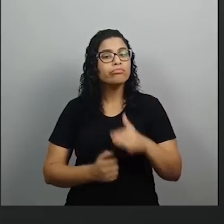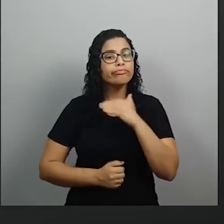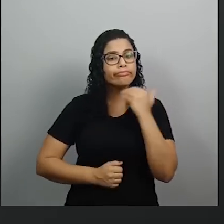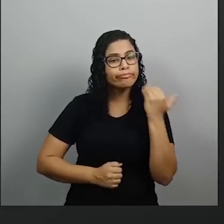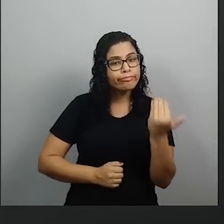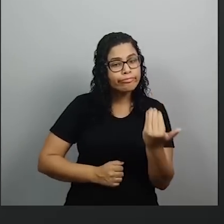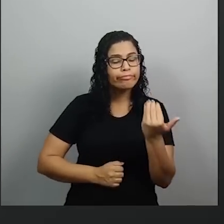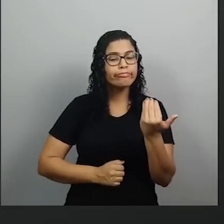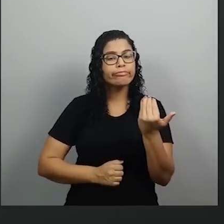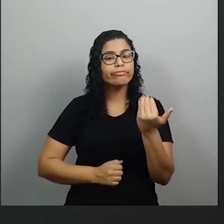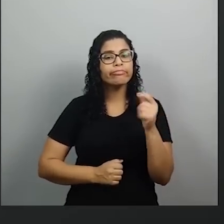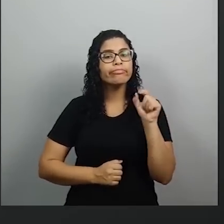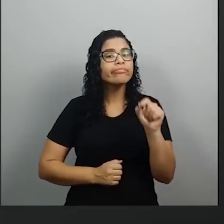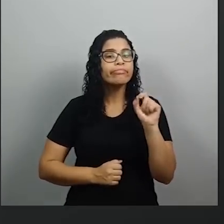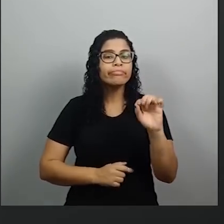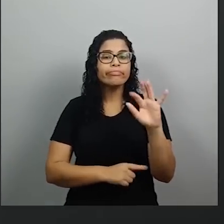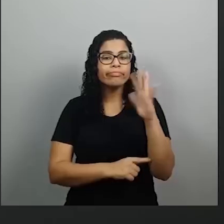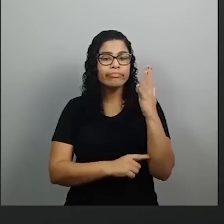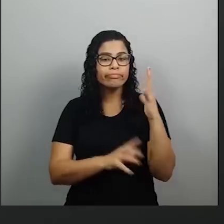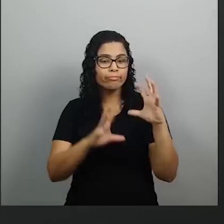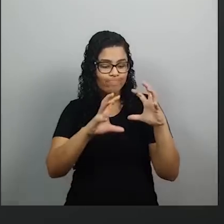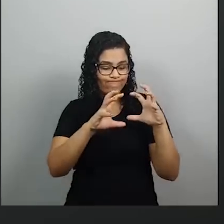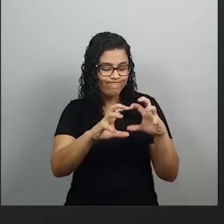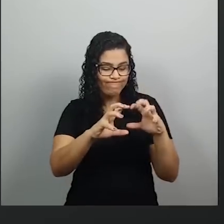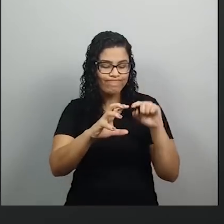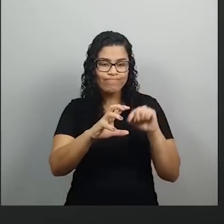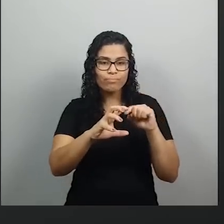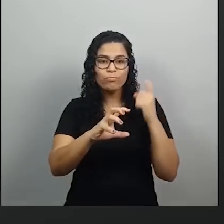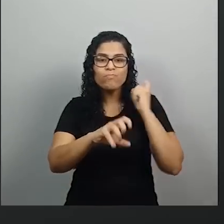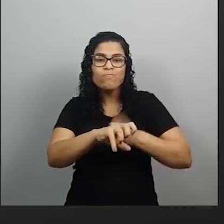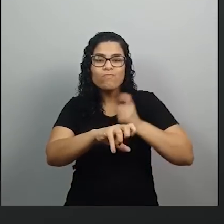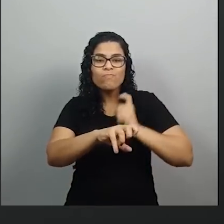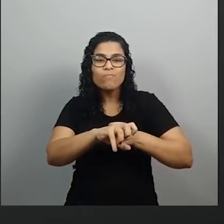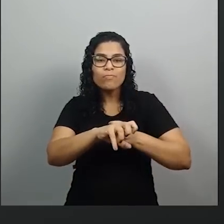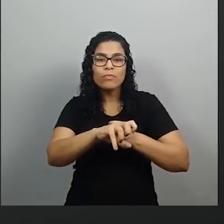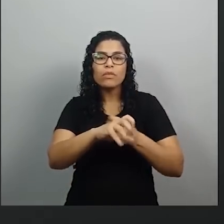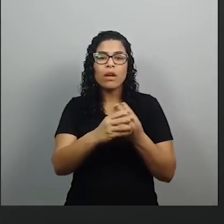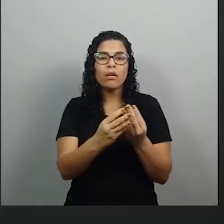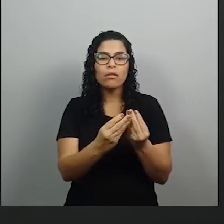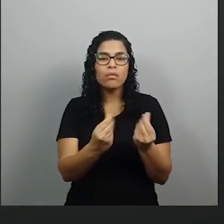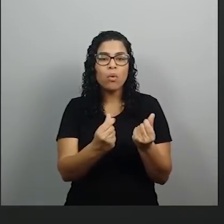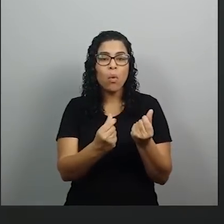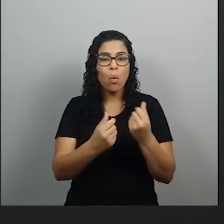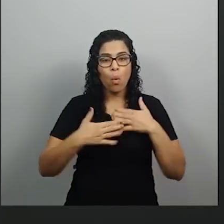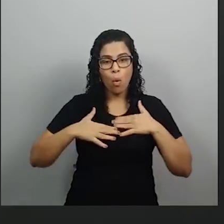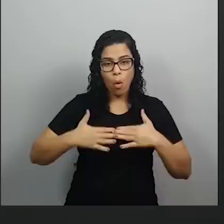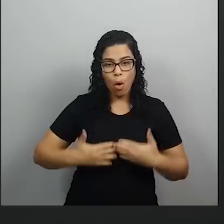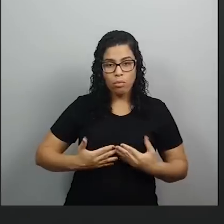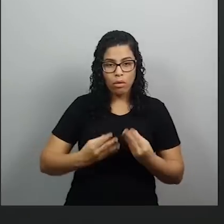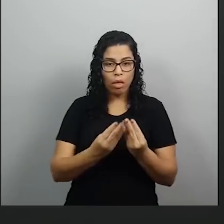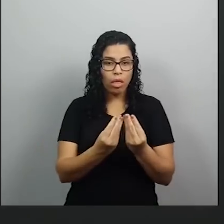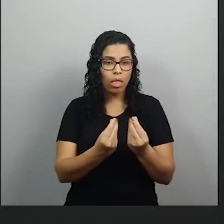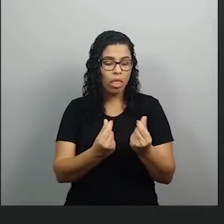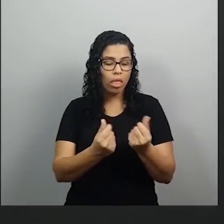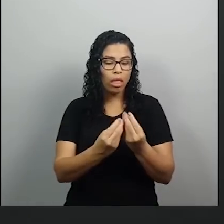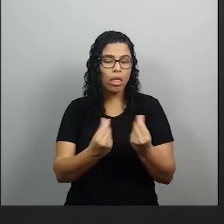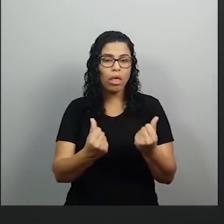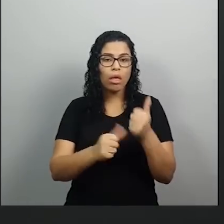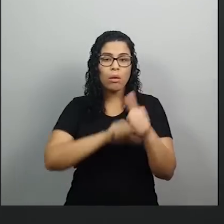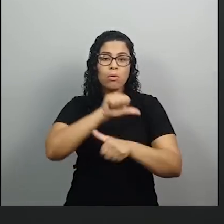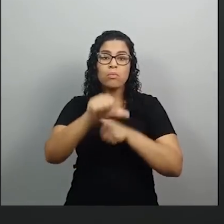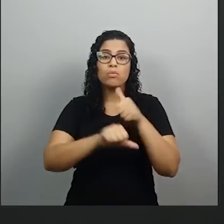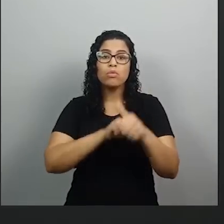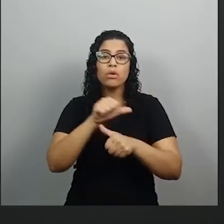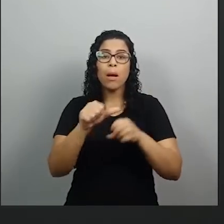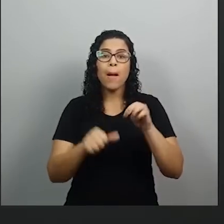ali prensado entre aquelas rochas e com o tempo, as partes moles do corpo dele, ela vai sendo substituída por